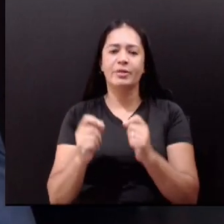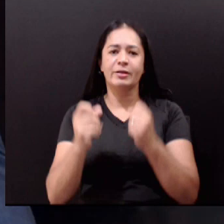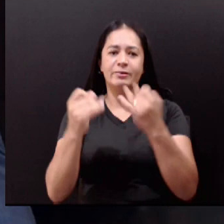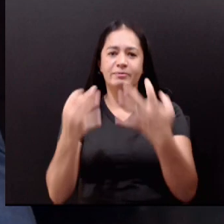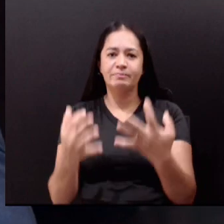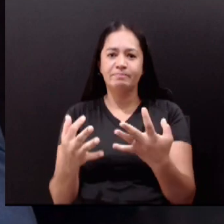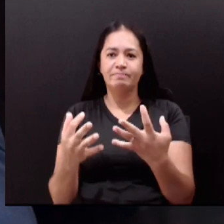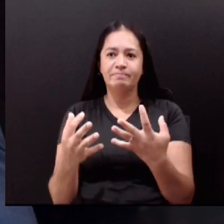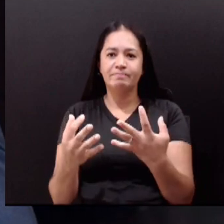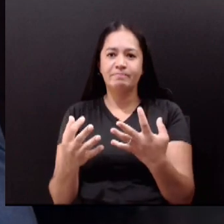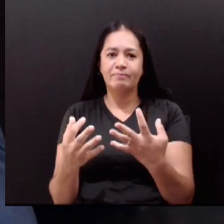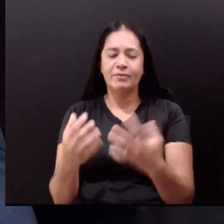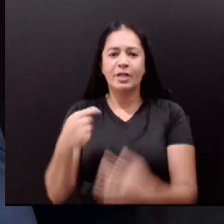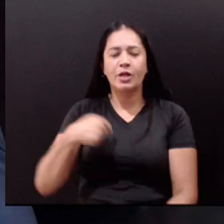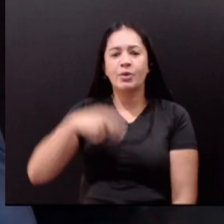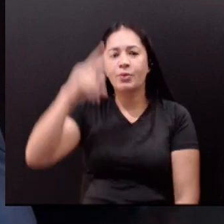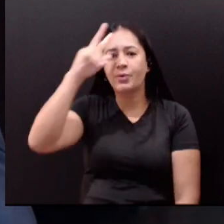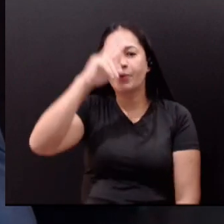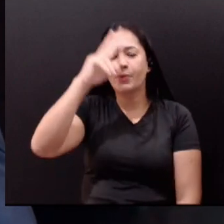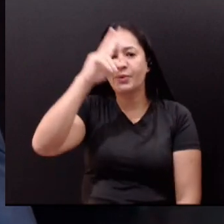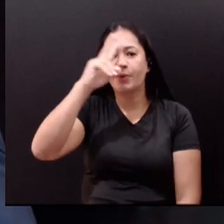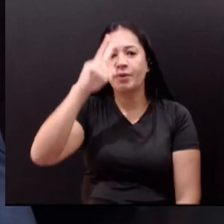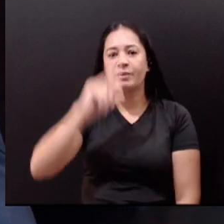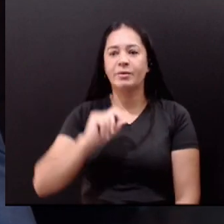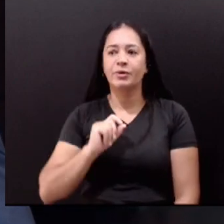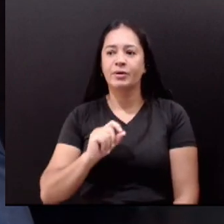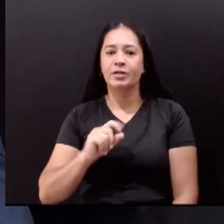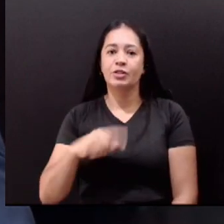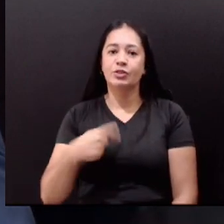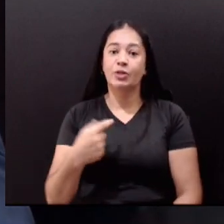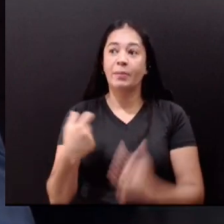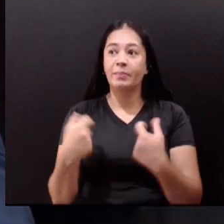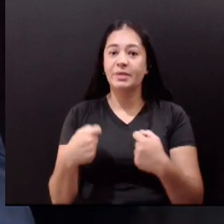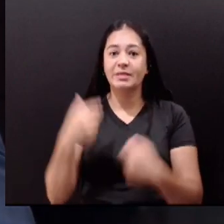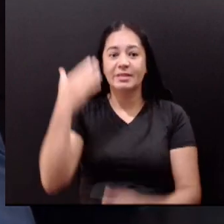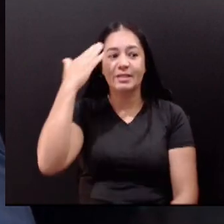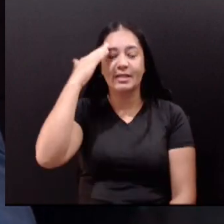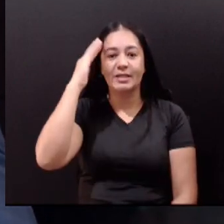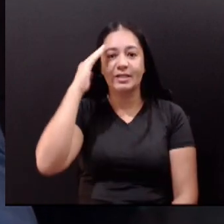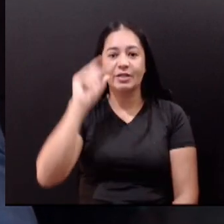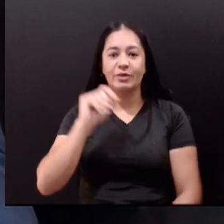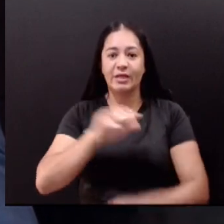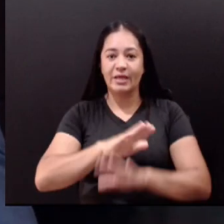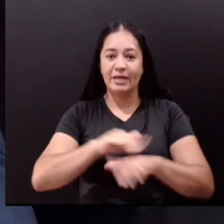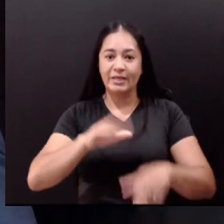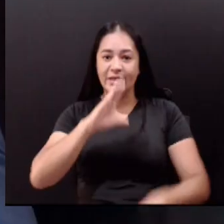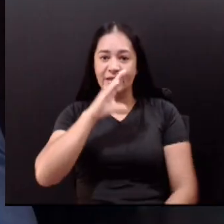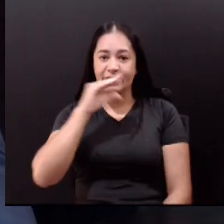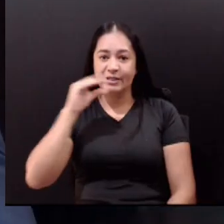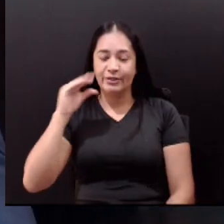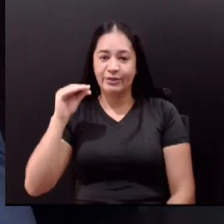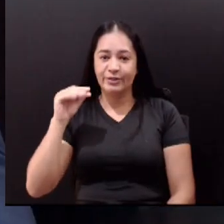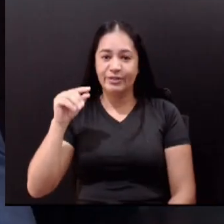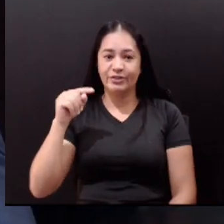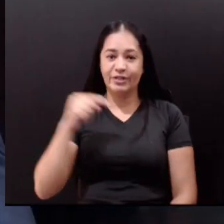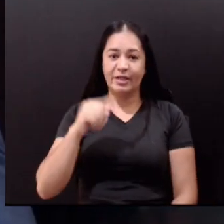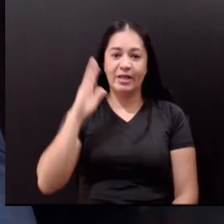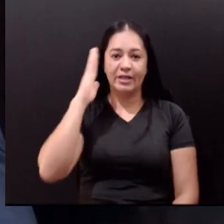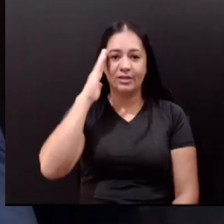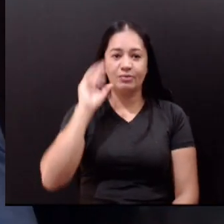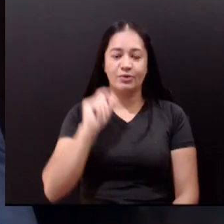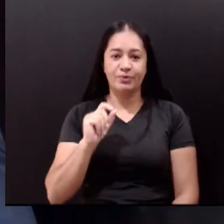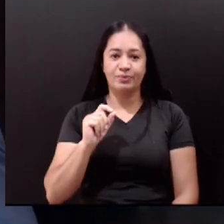fez lembrar, né. A gente também precisa entender que criança e adolescente, e a Luciana sabe dizer muito mais sobre isso do que